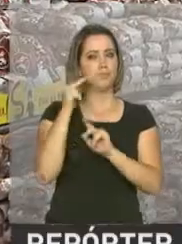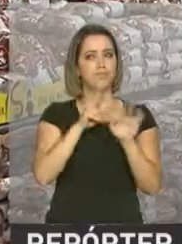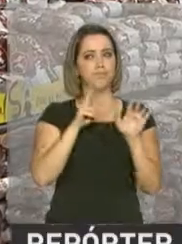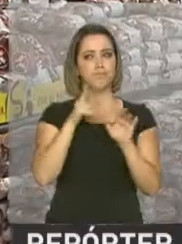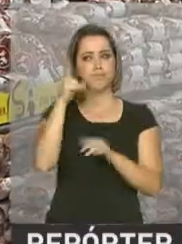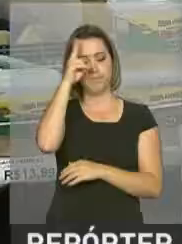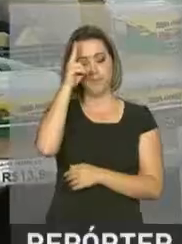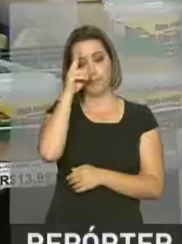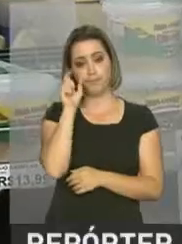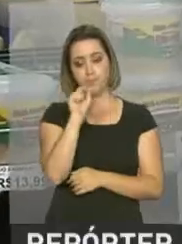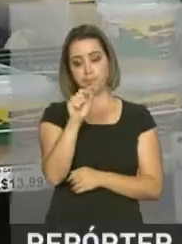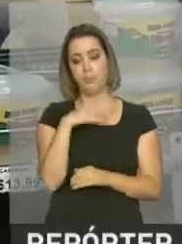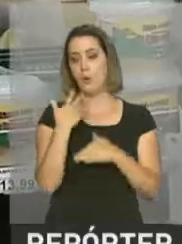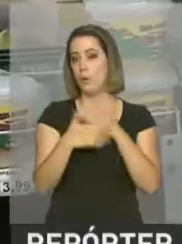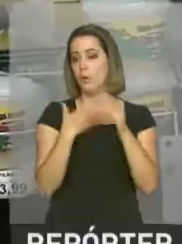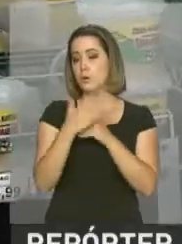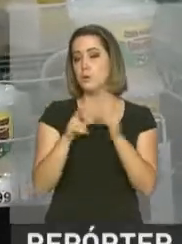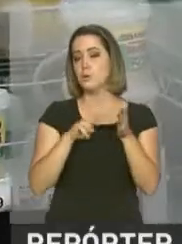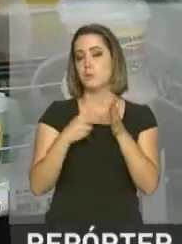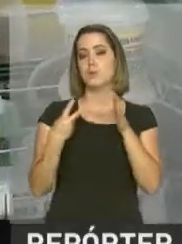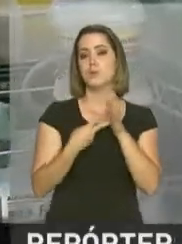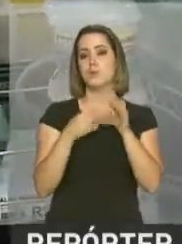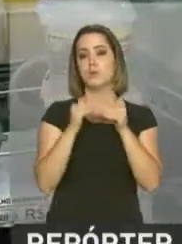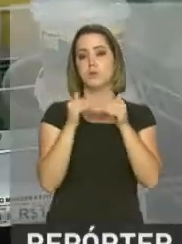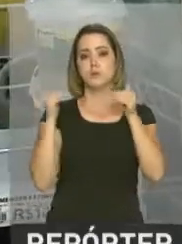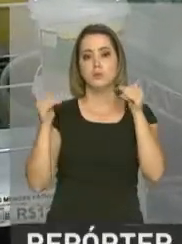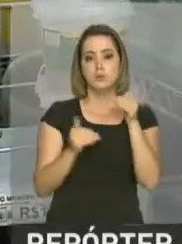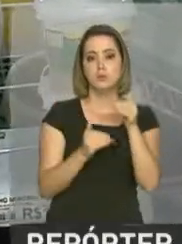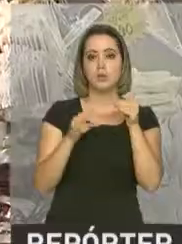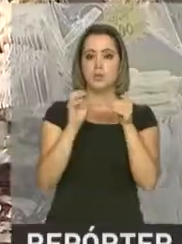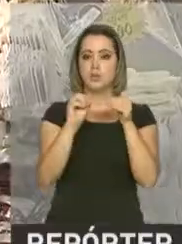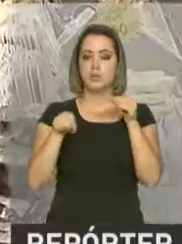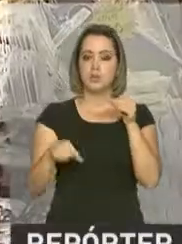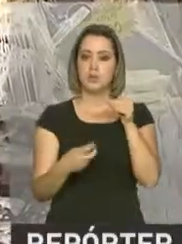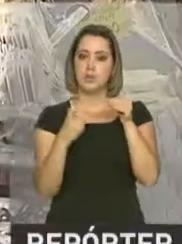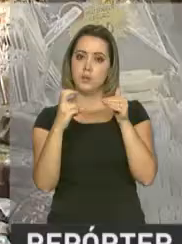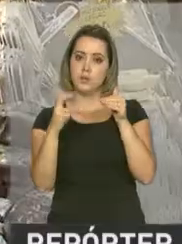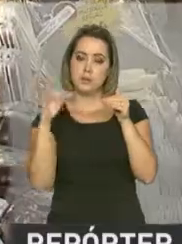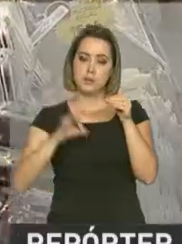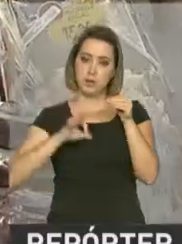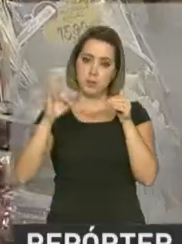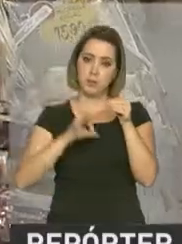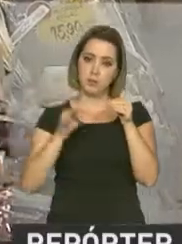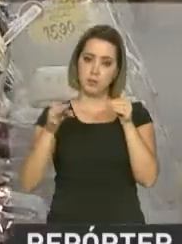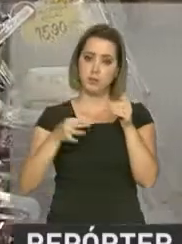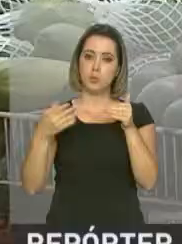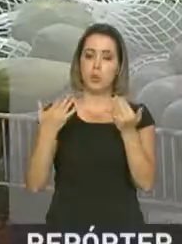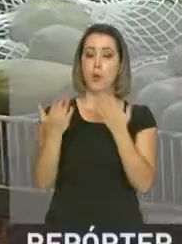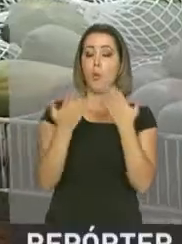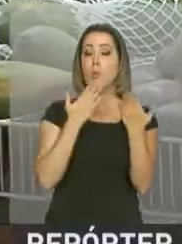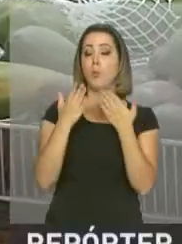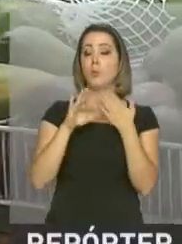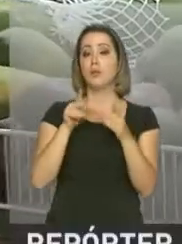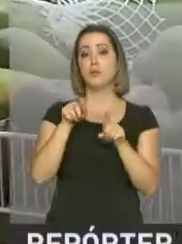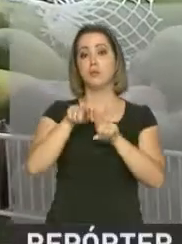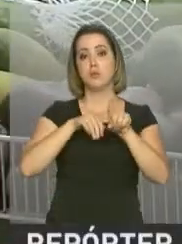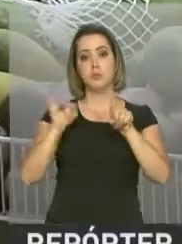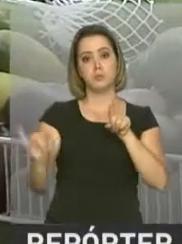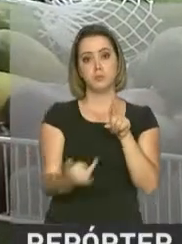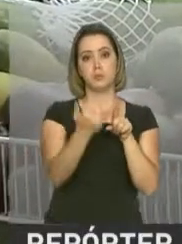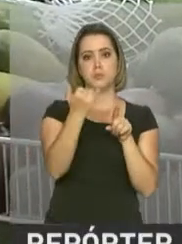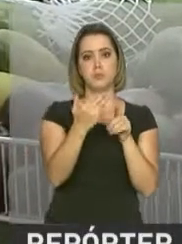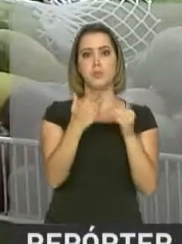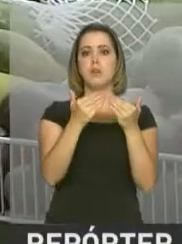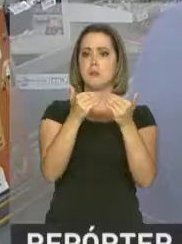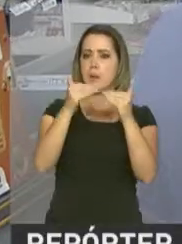segunda-feira. O desempenho representa uma queda de 0,05 ponto percentual em relação a janeiro e ficou menor do que